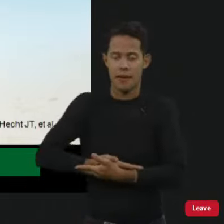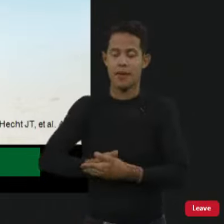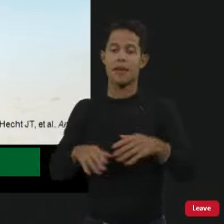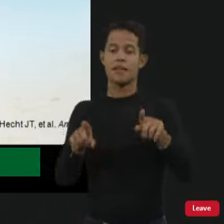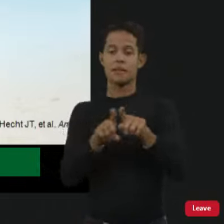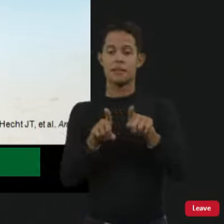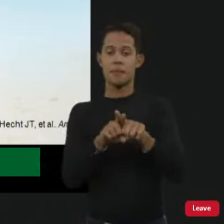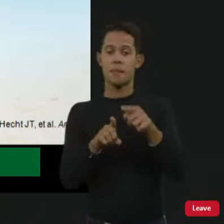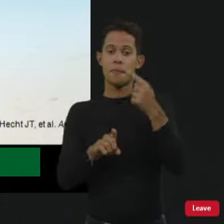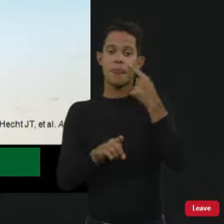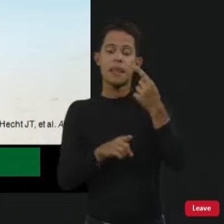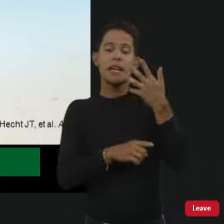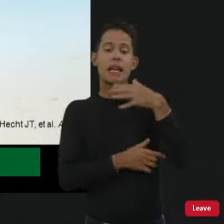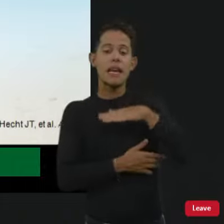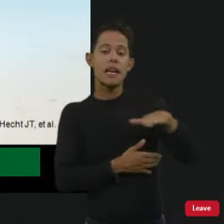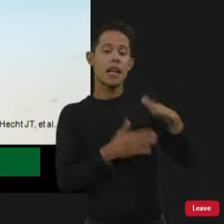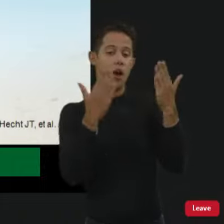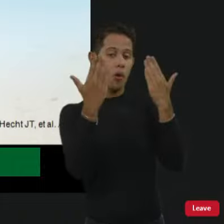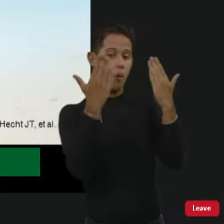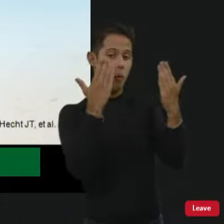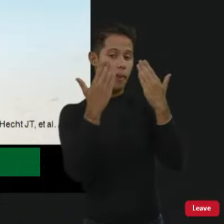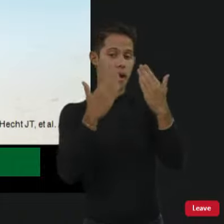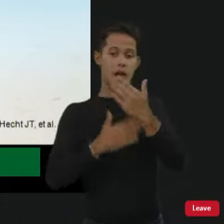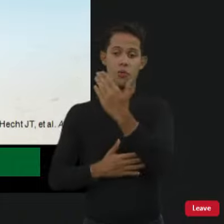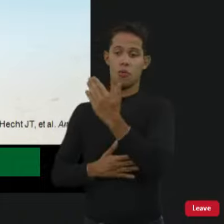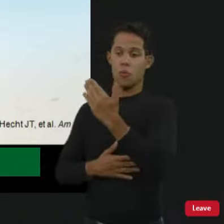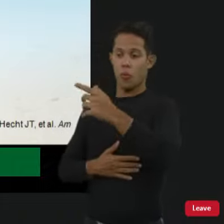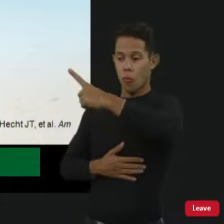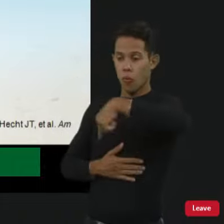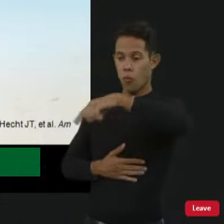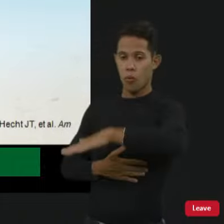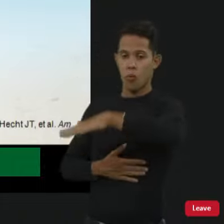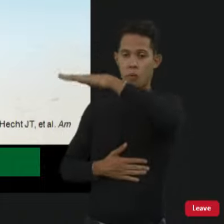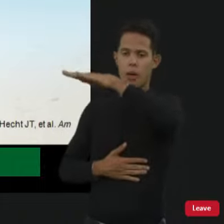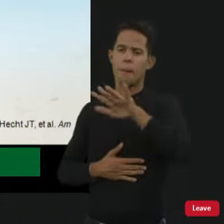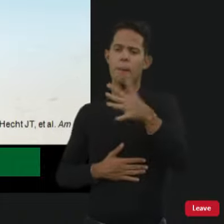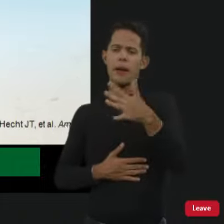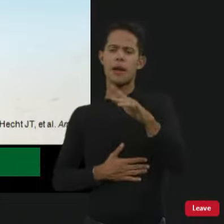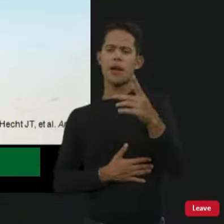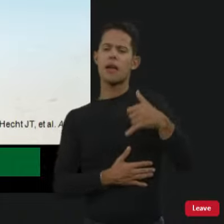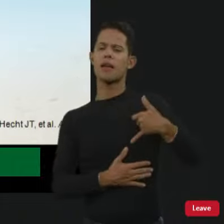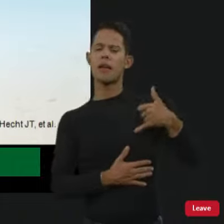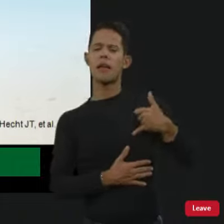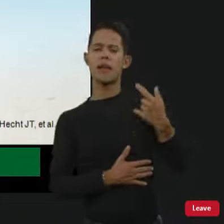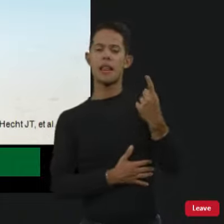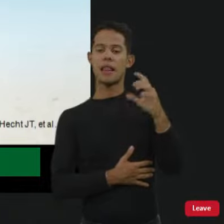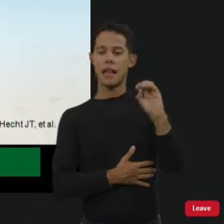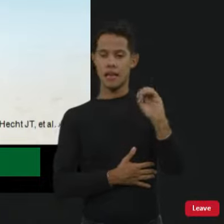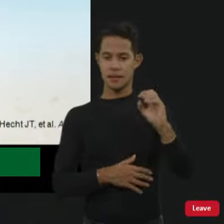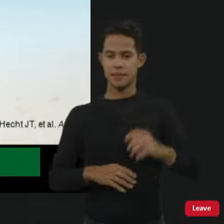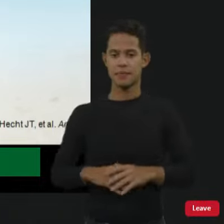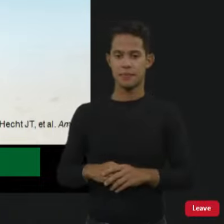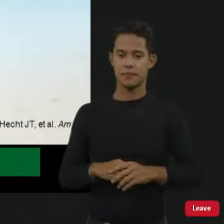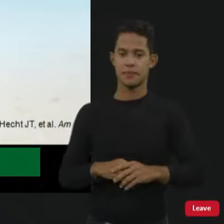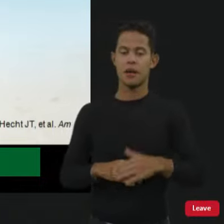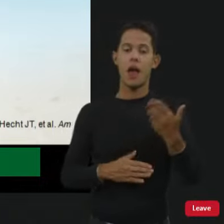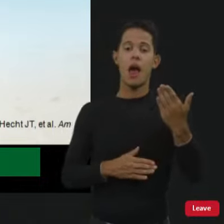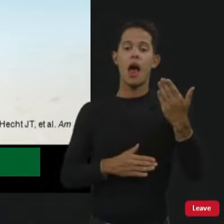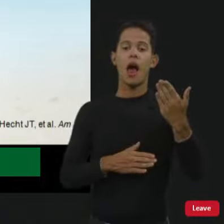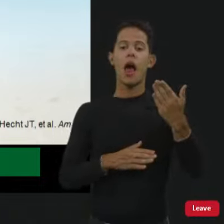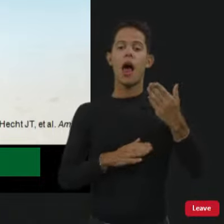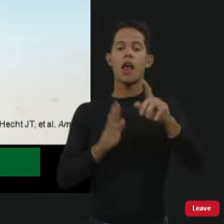acondroplasia, comparado com nós, gira em torno de 10 anos de vida. Taxa de mortalidade mais